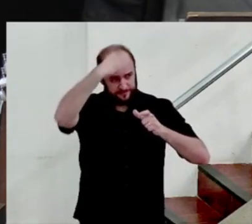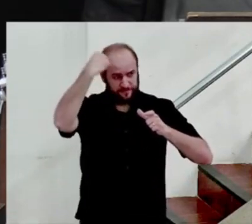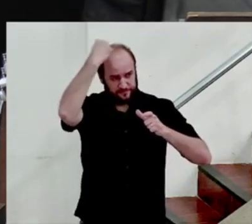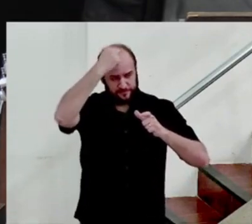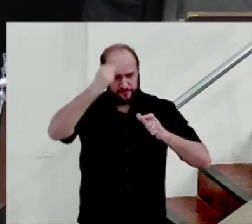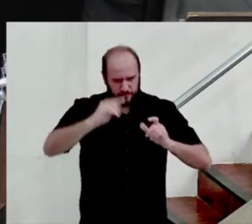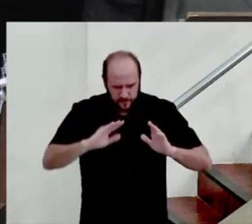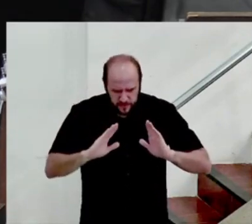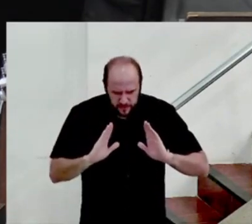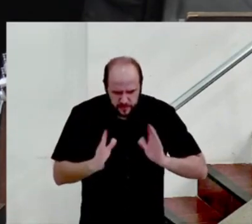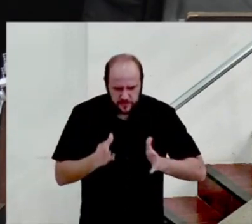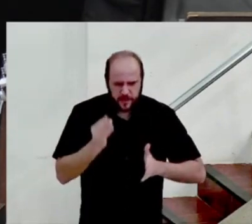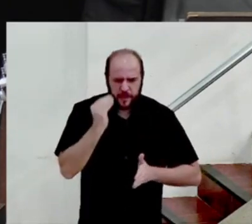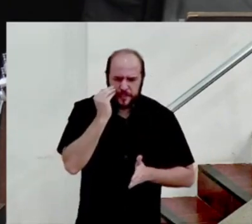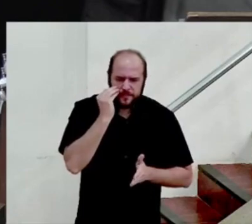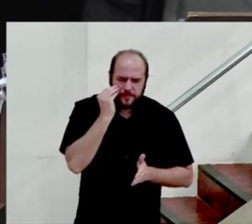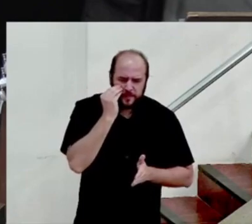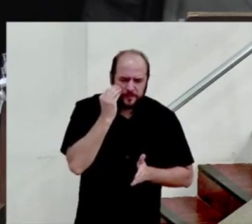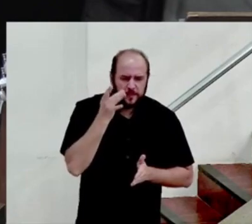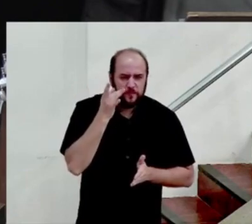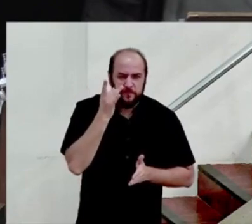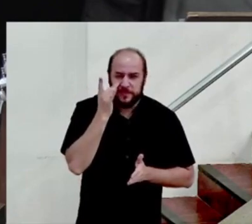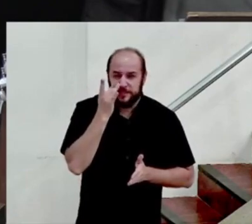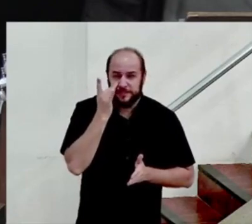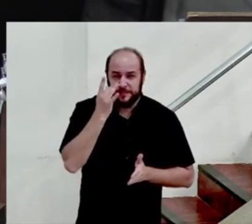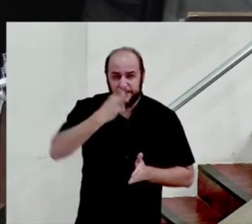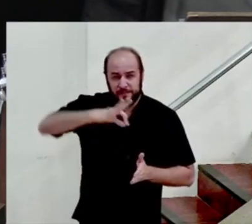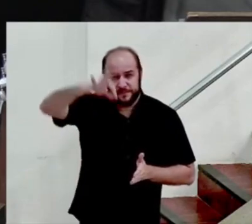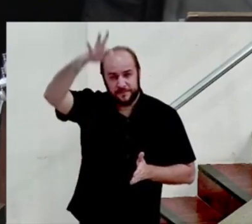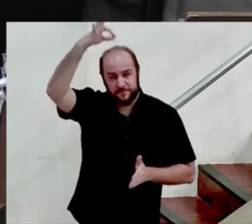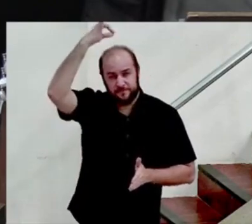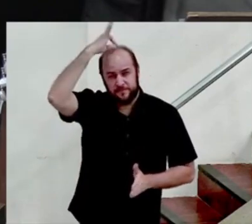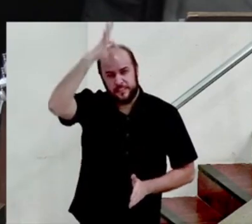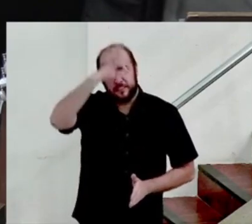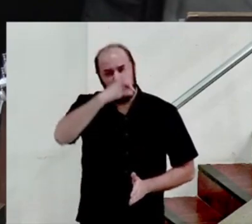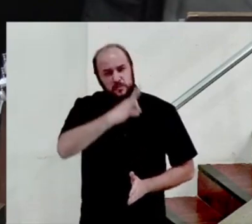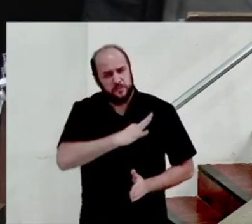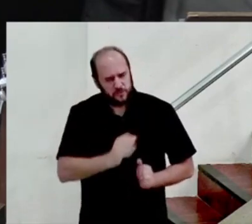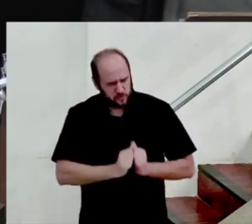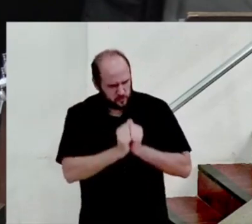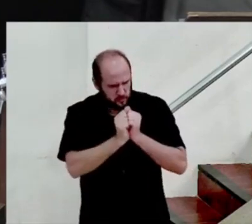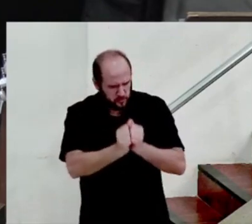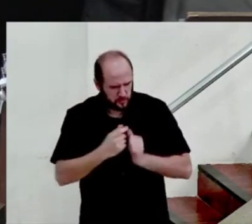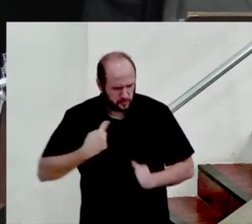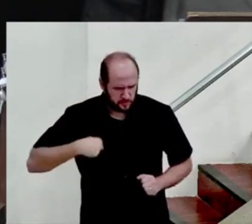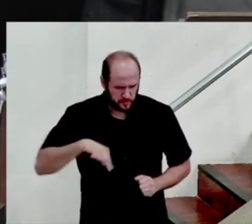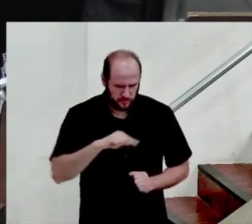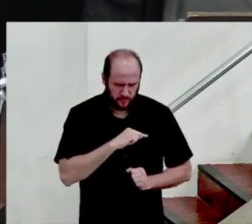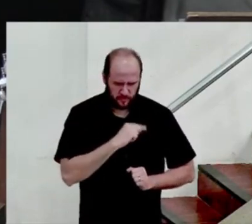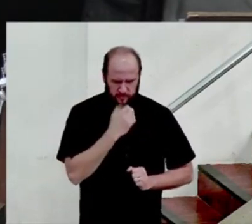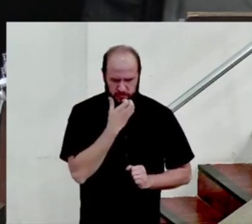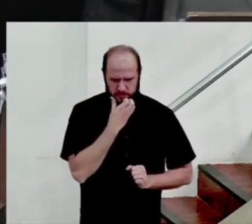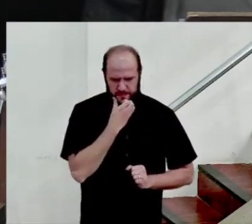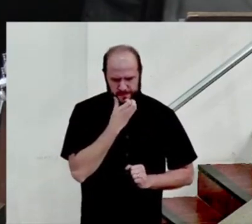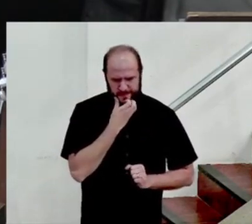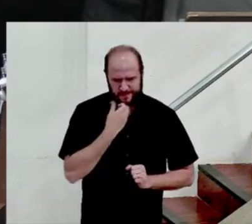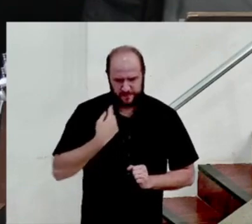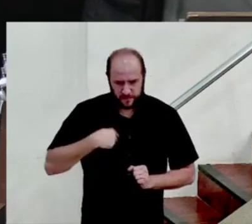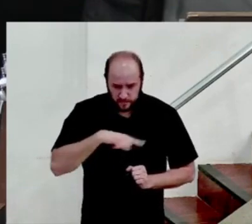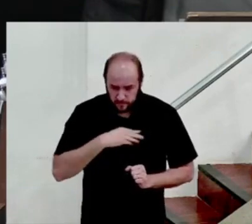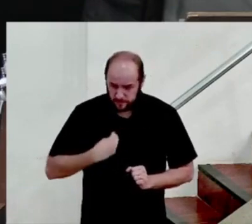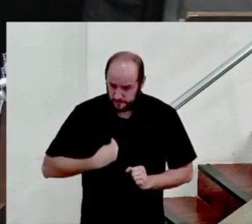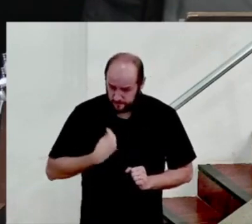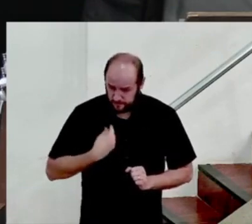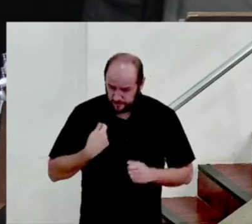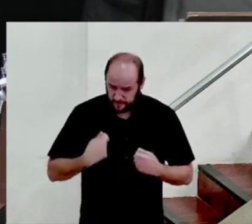já experimentando da presença do Espírito Santo conosco, nossa vida deve ser